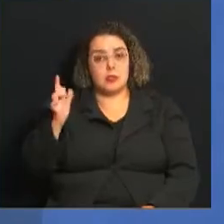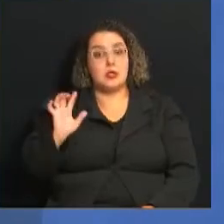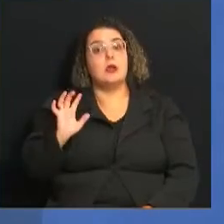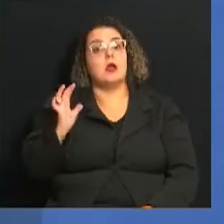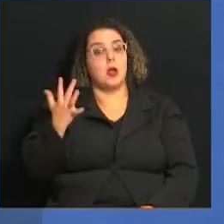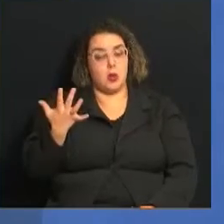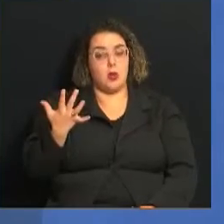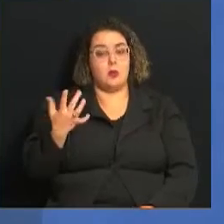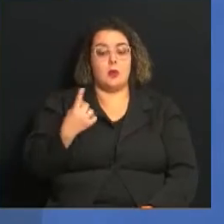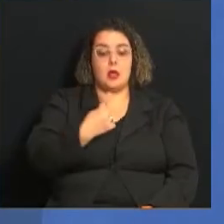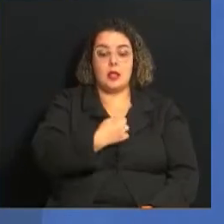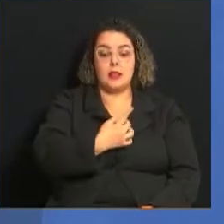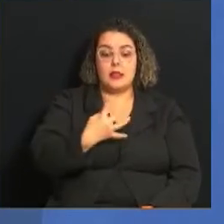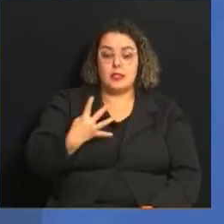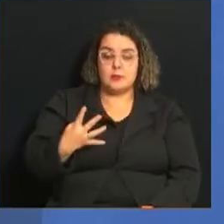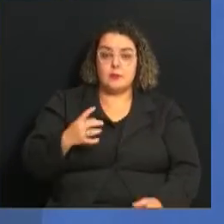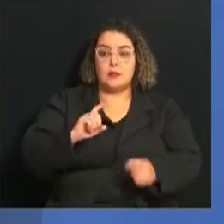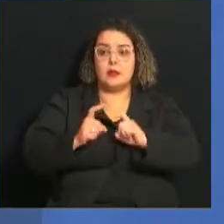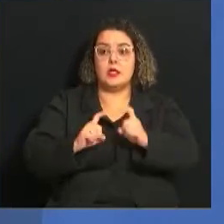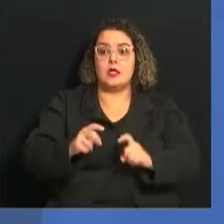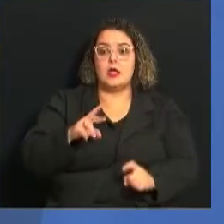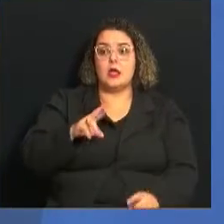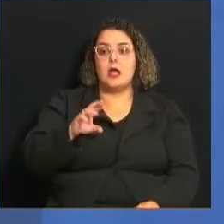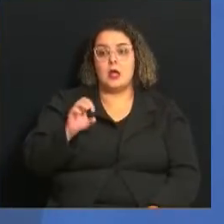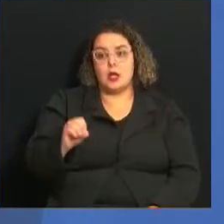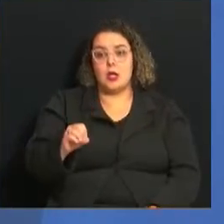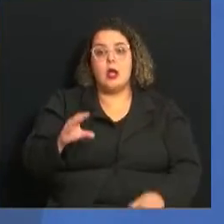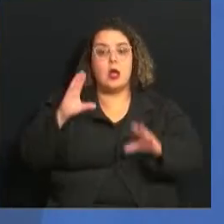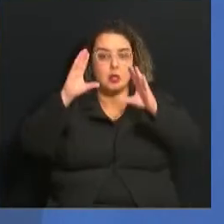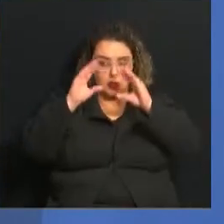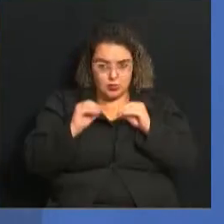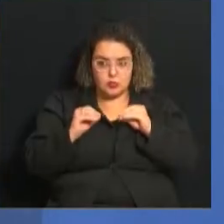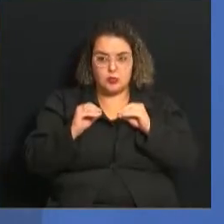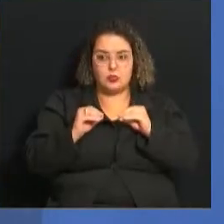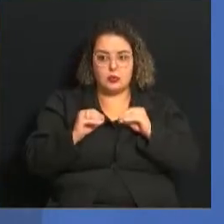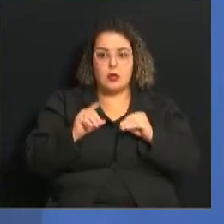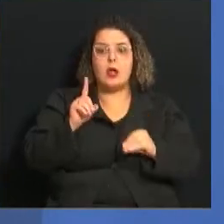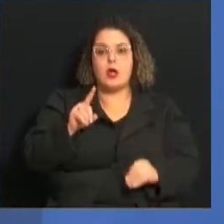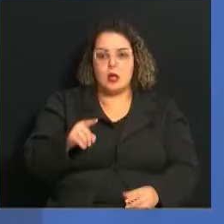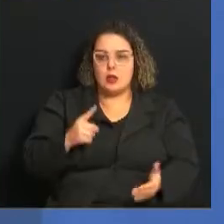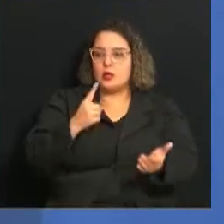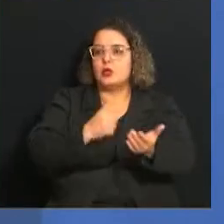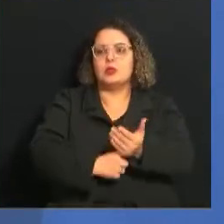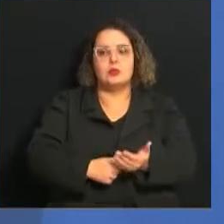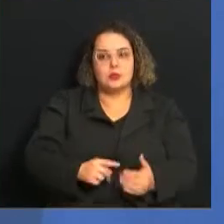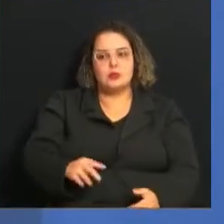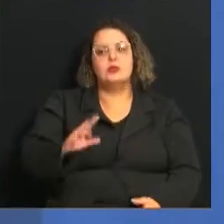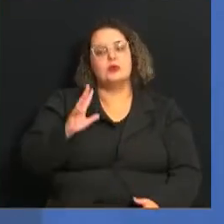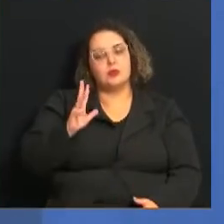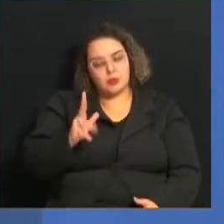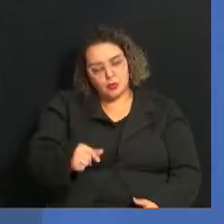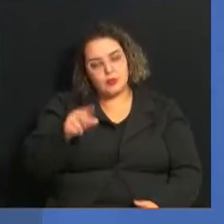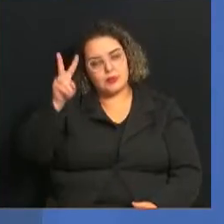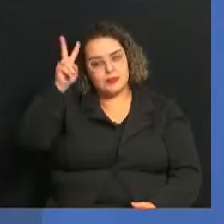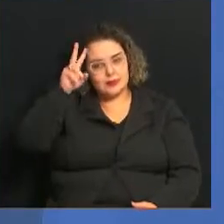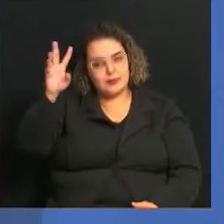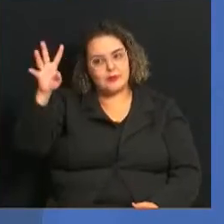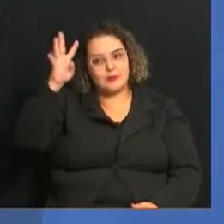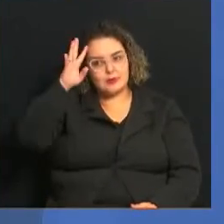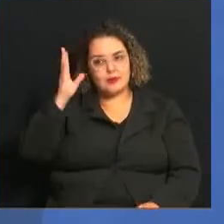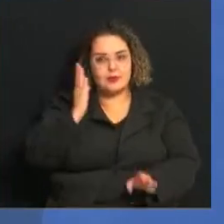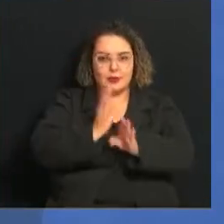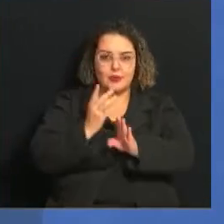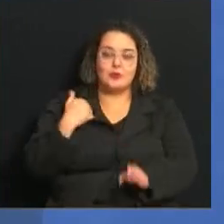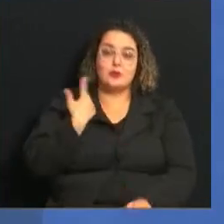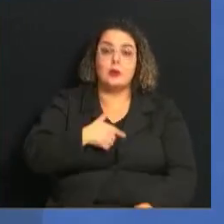a 14ª reunião ordinária à noite. Essa já está marcada, toda segunda e quarta você tem um encontro aqui com a gente.